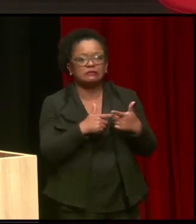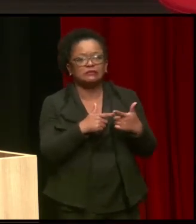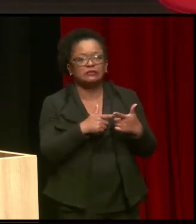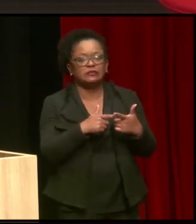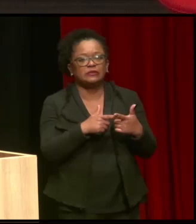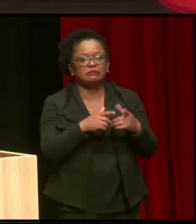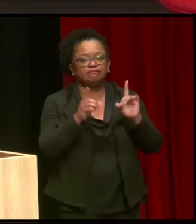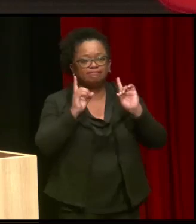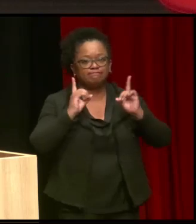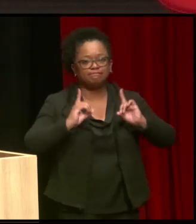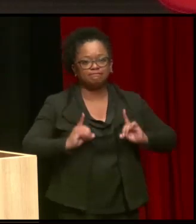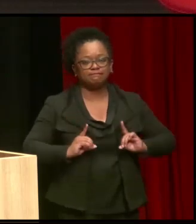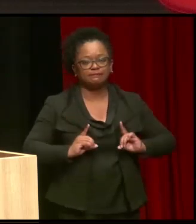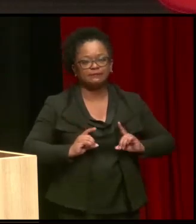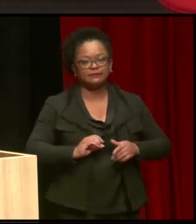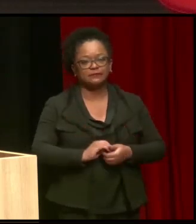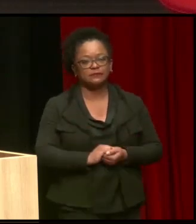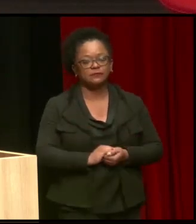deficiência.